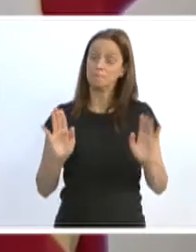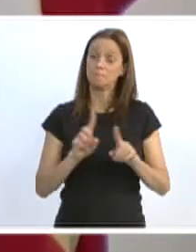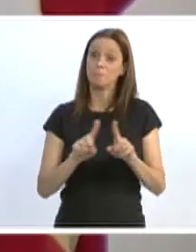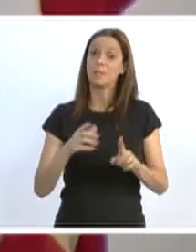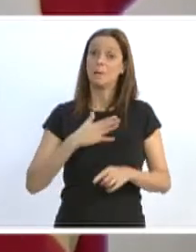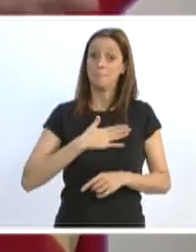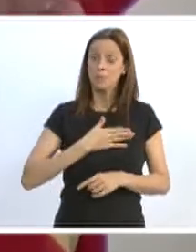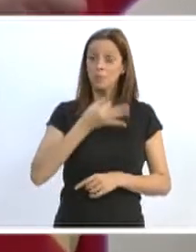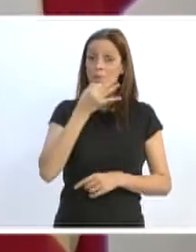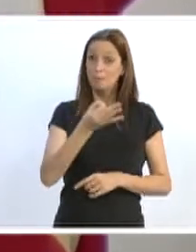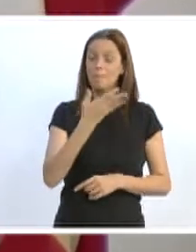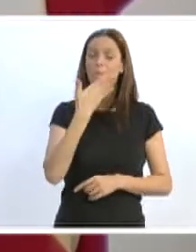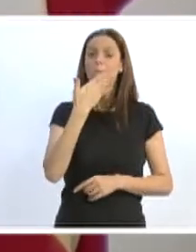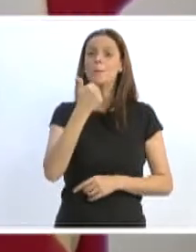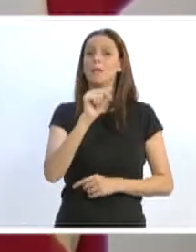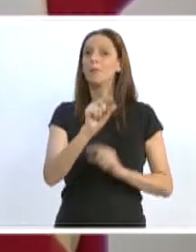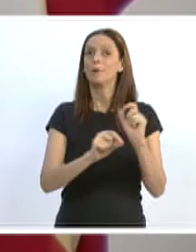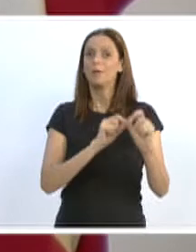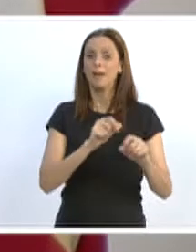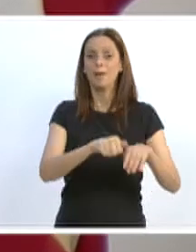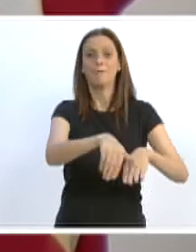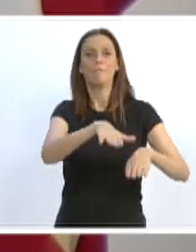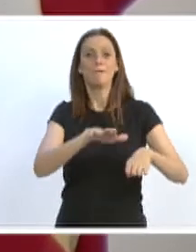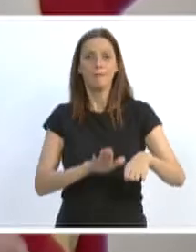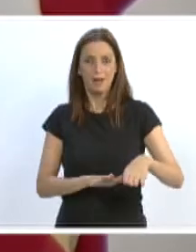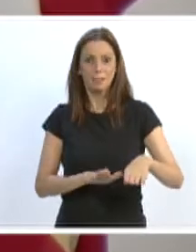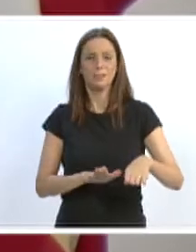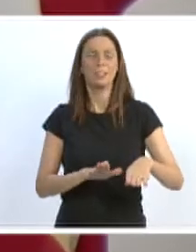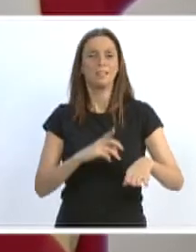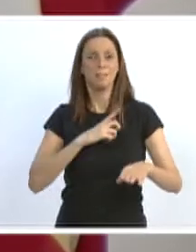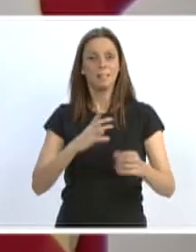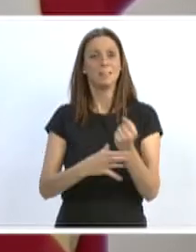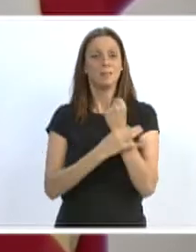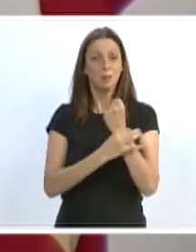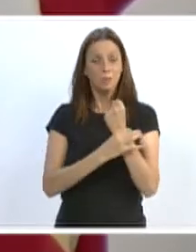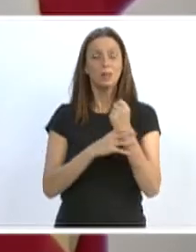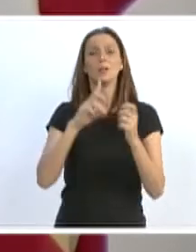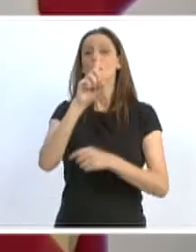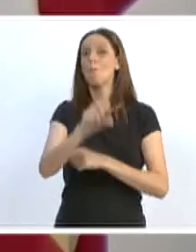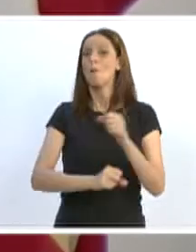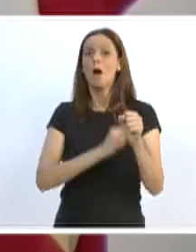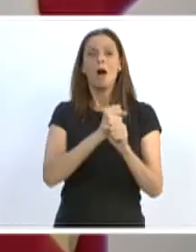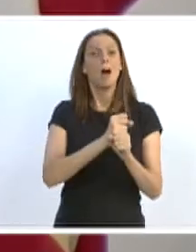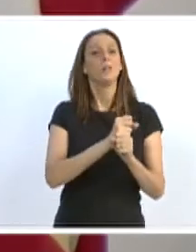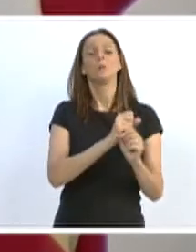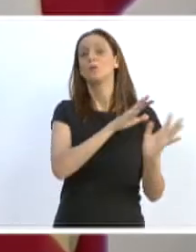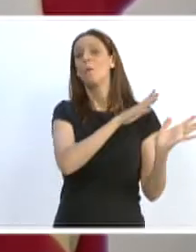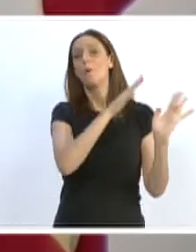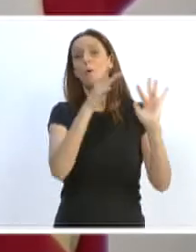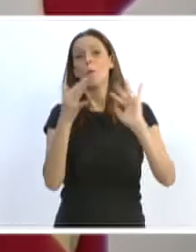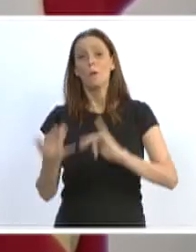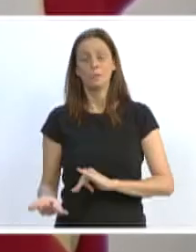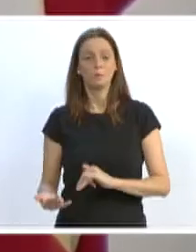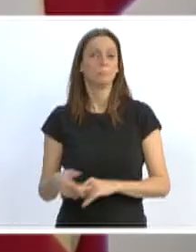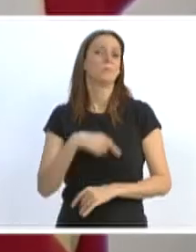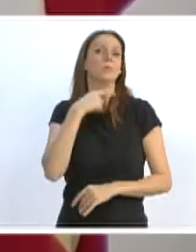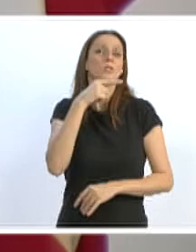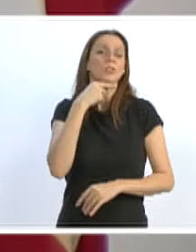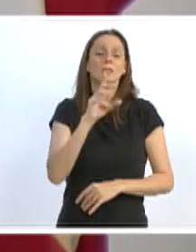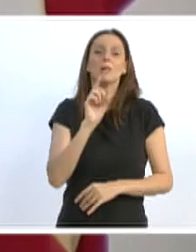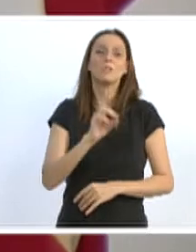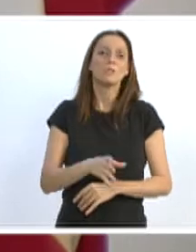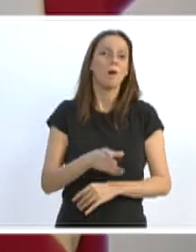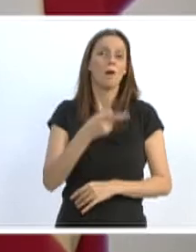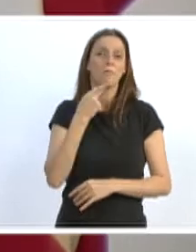a segurança durante o mês durante o ano durante toda a vida então não adianta só querer corrigir esse da velocidade